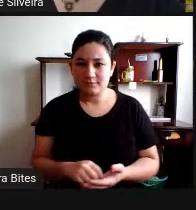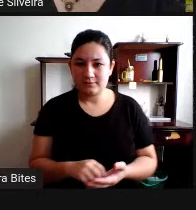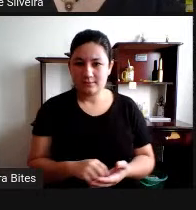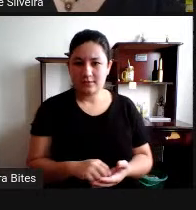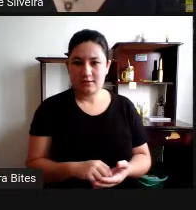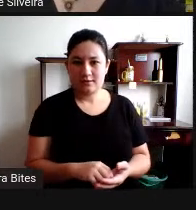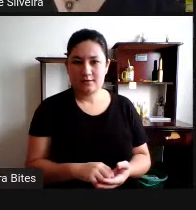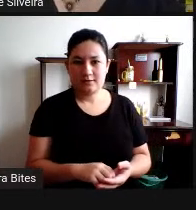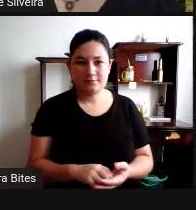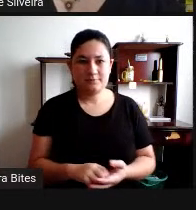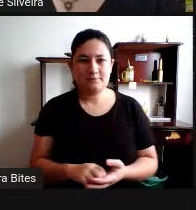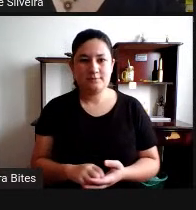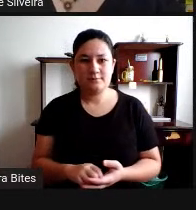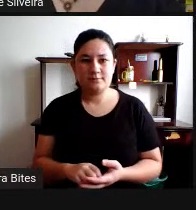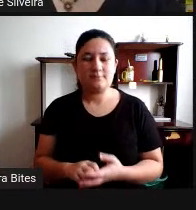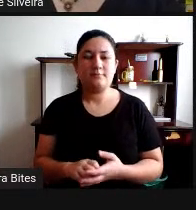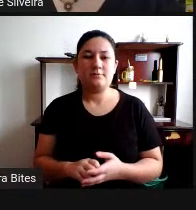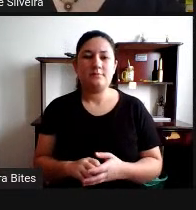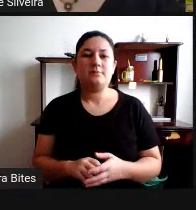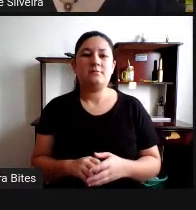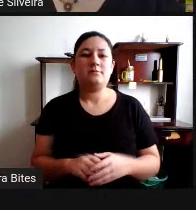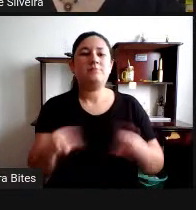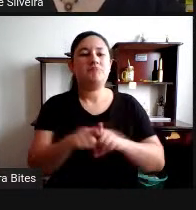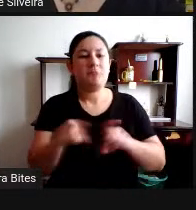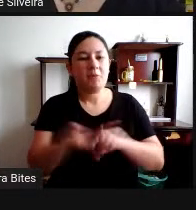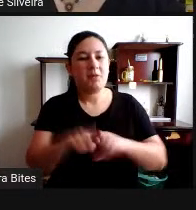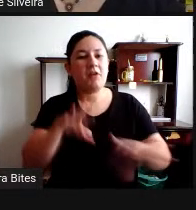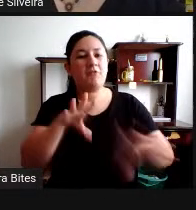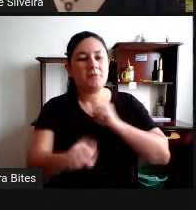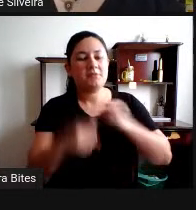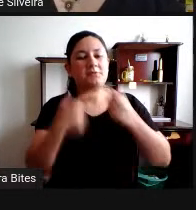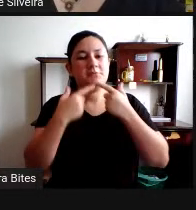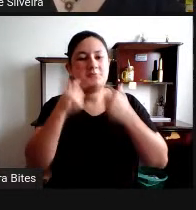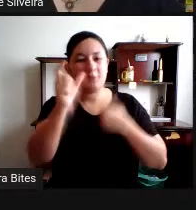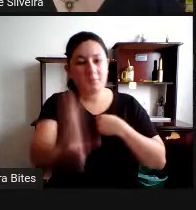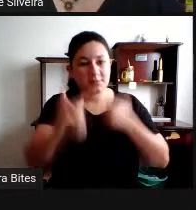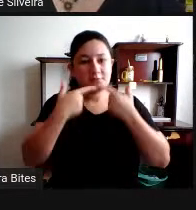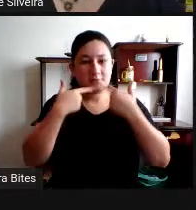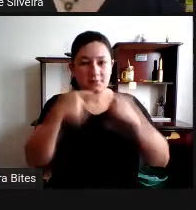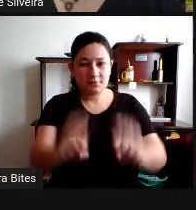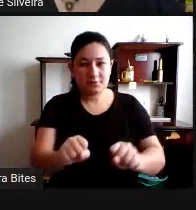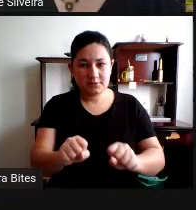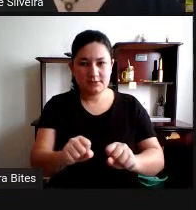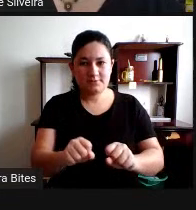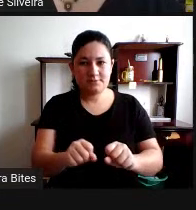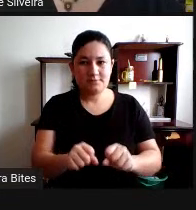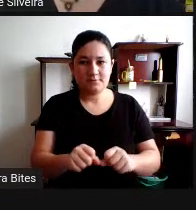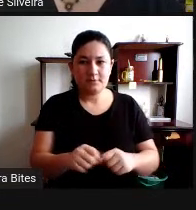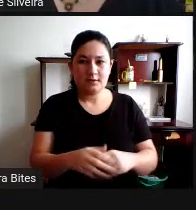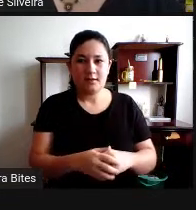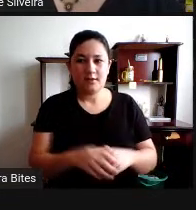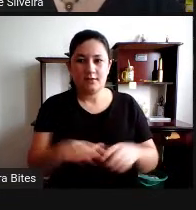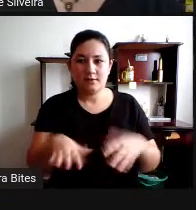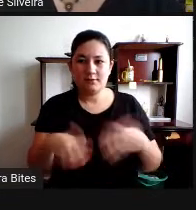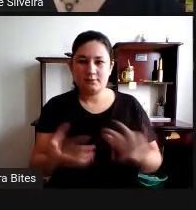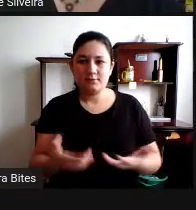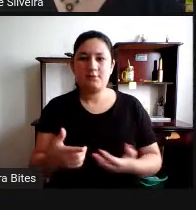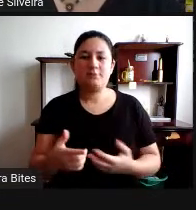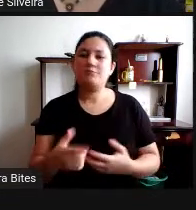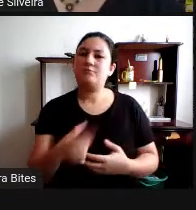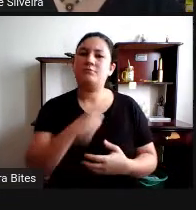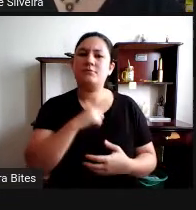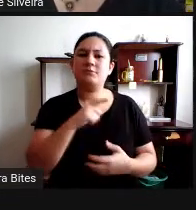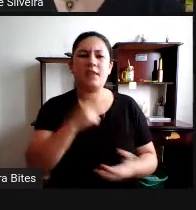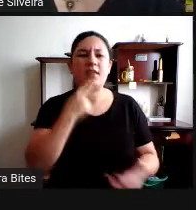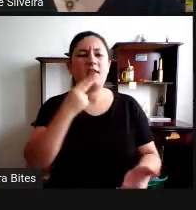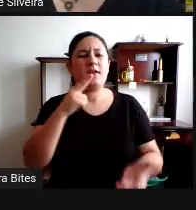mas também a respeito da formação do linguista, não é? E não só dos seus manuscritos, também no curso de